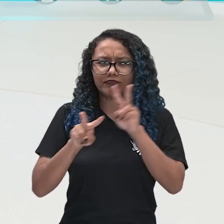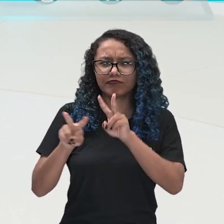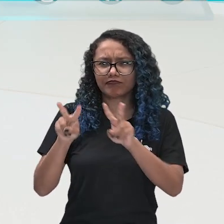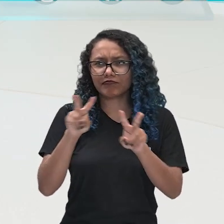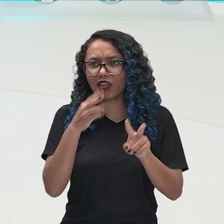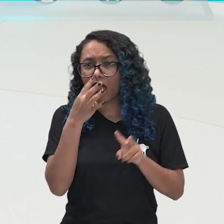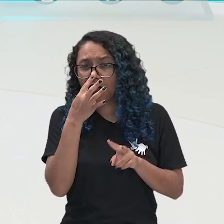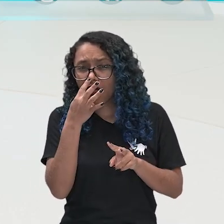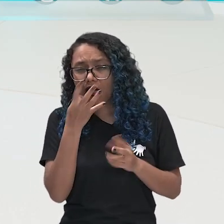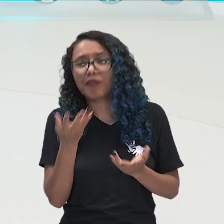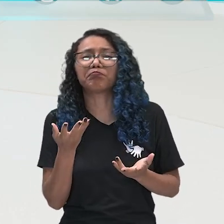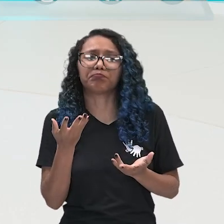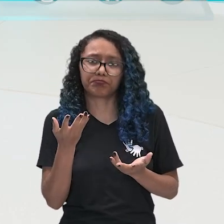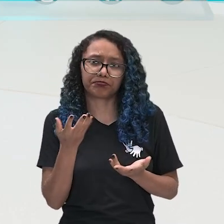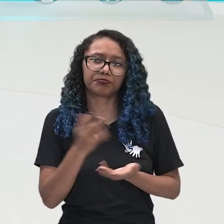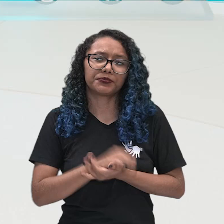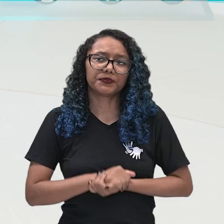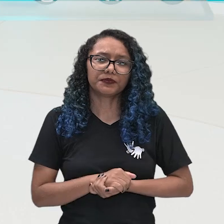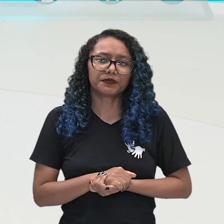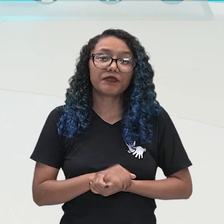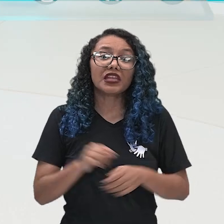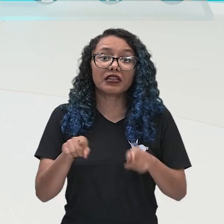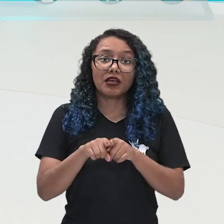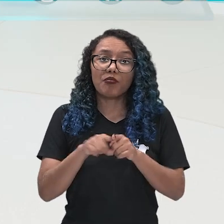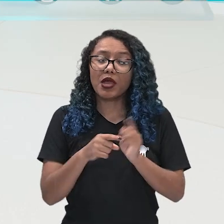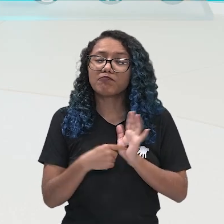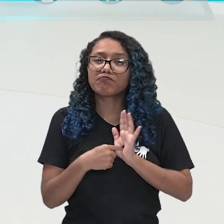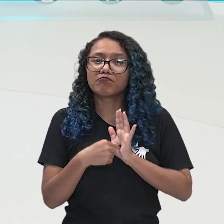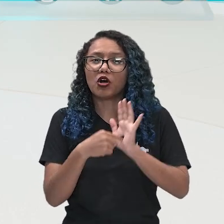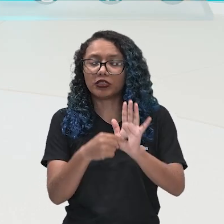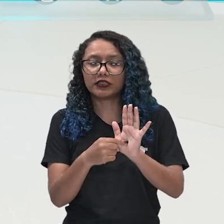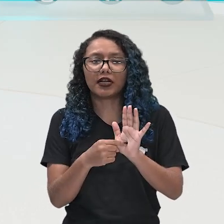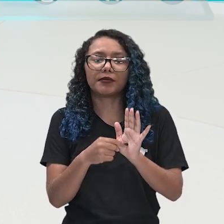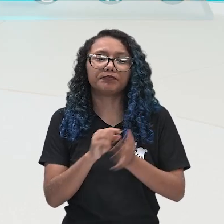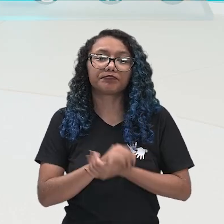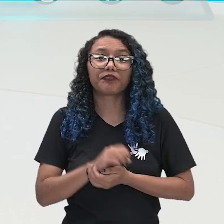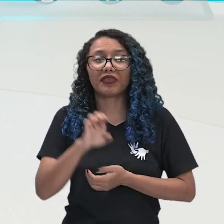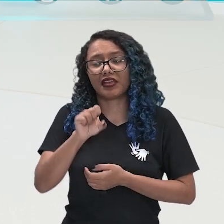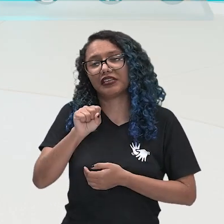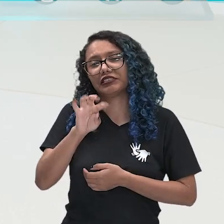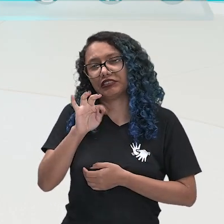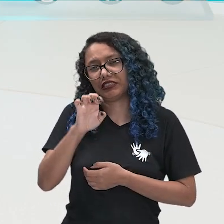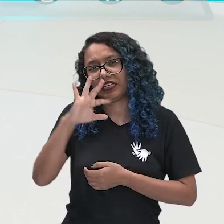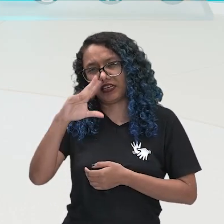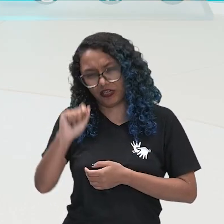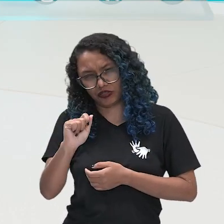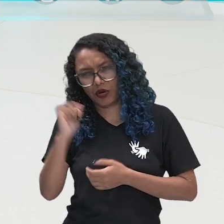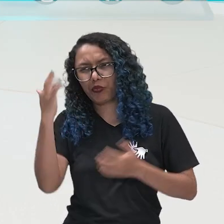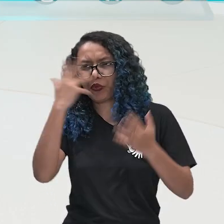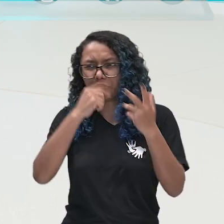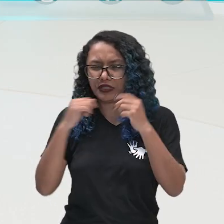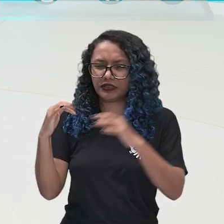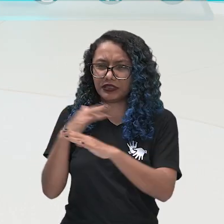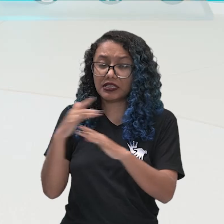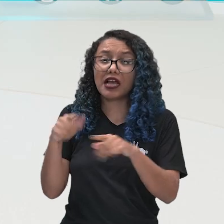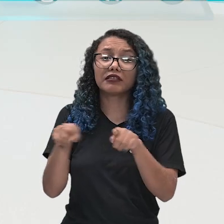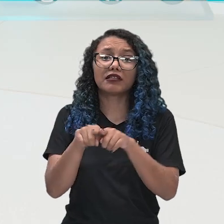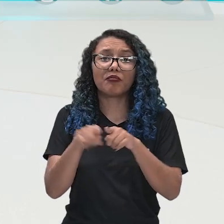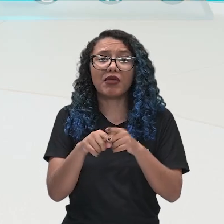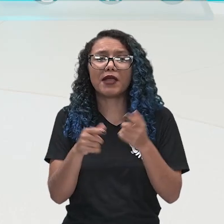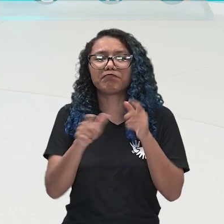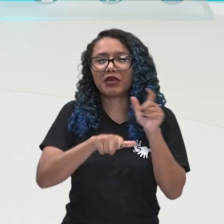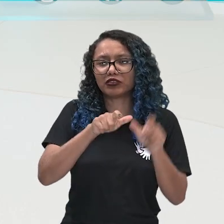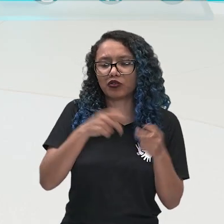de fazer isso, ele traz a questão da estética para a cidade. Além disso, o que acontece? Os turistas, os